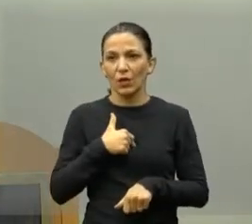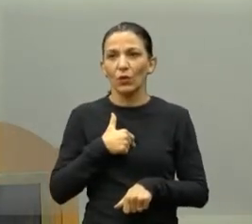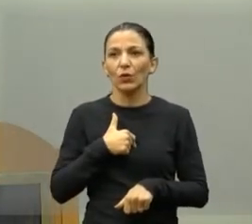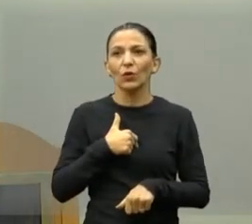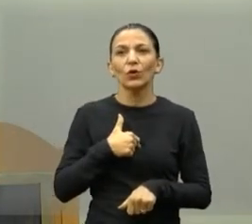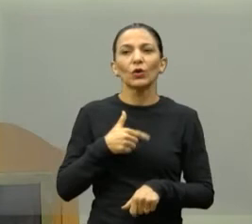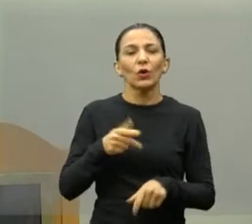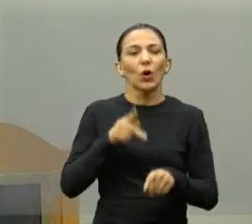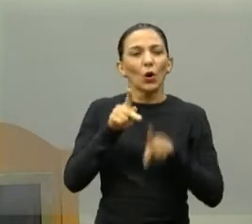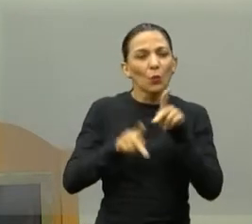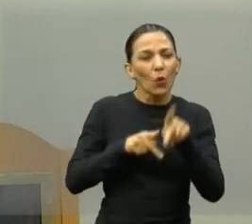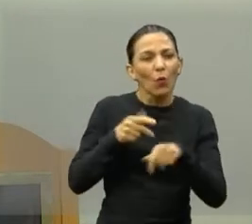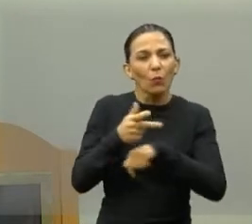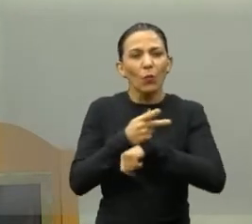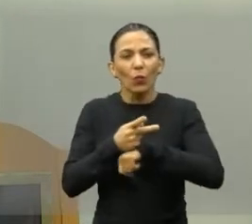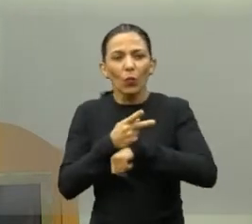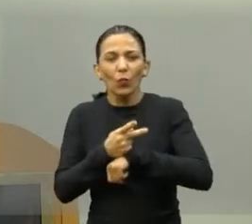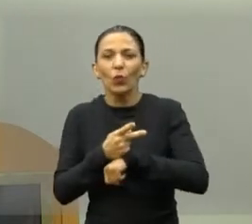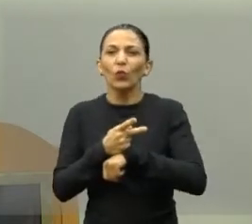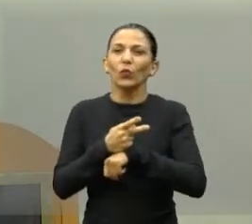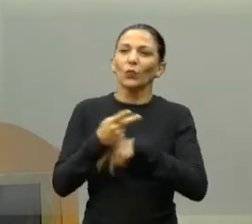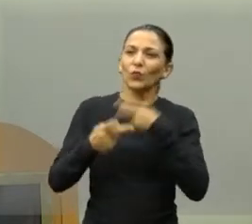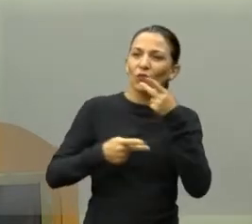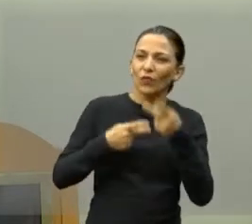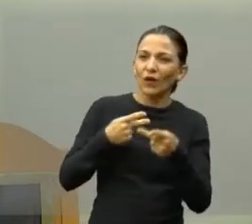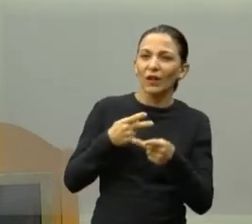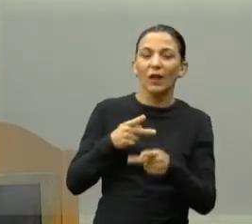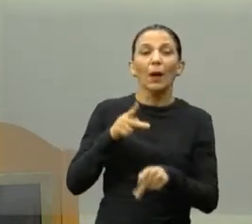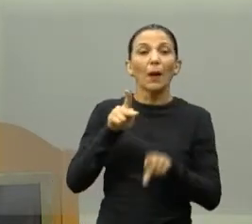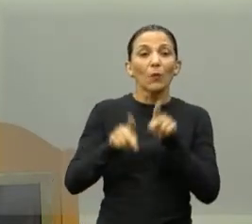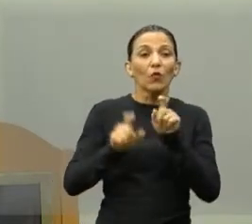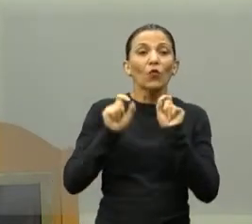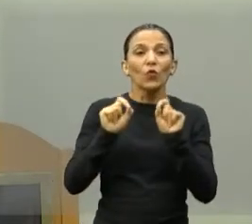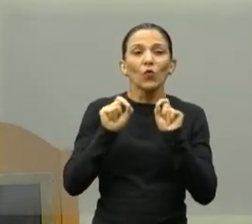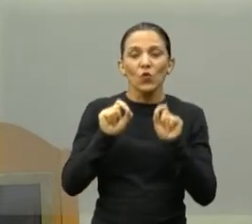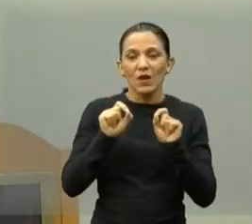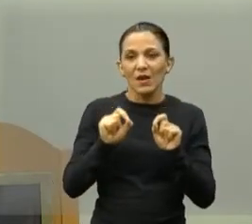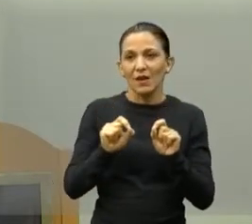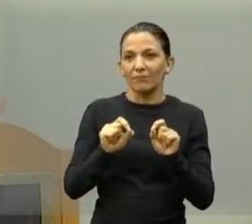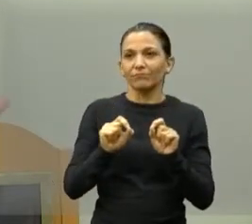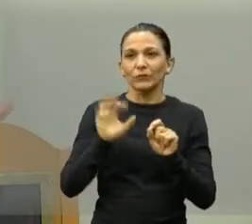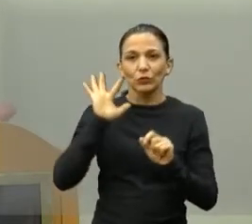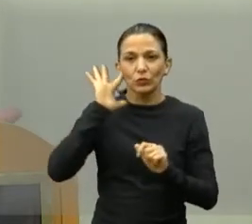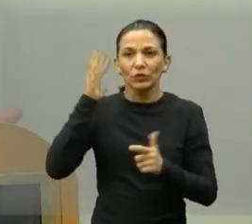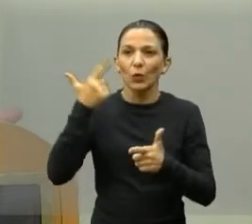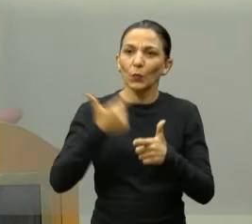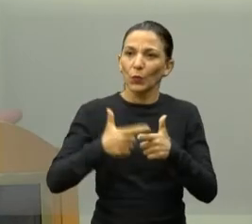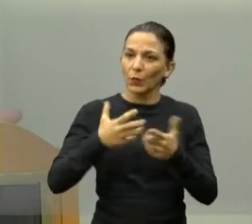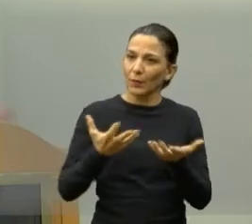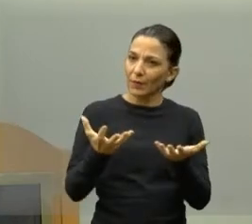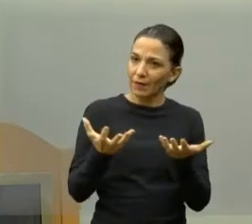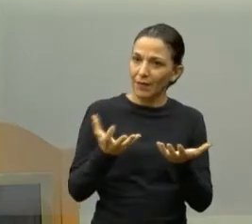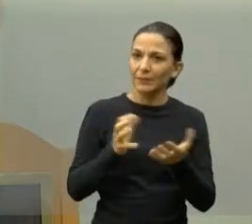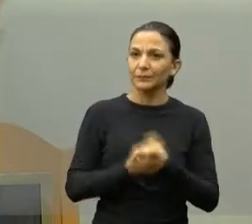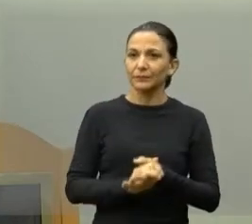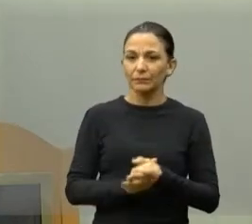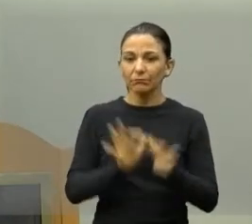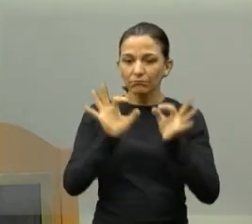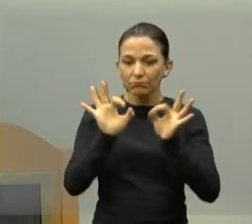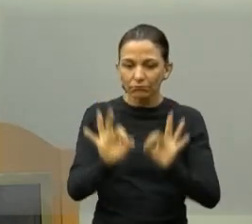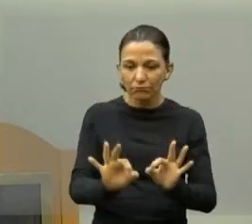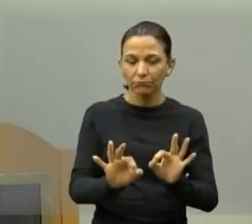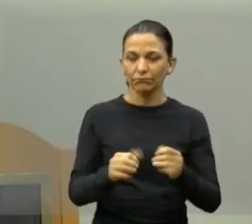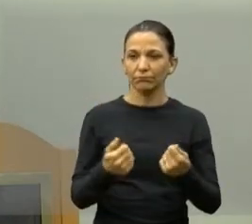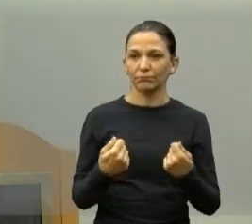minha base eu tô ouvindo o povo e o povo não quer o quanto pior melhor ele tem solução do problema e a gente pode passar algumas demandas assertivas